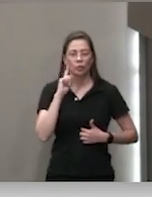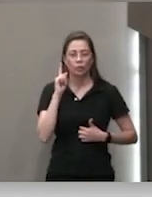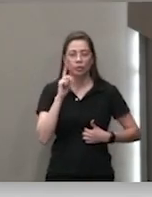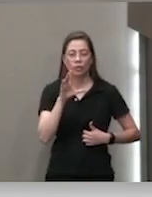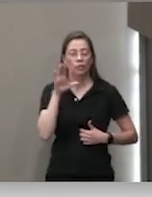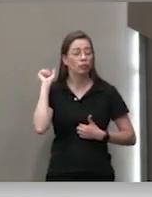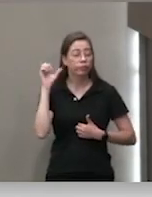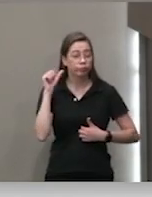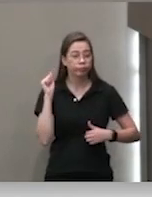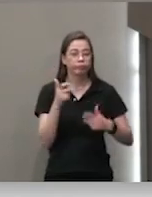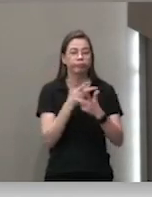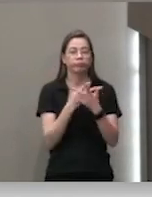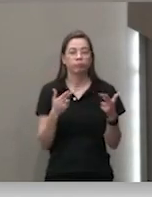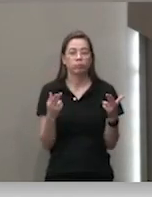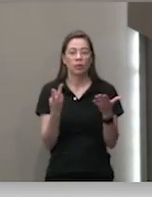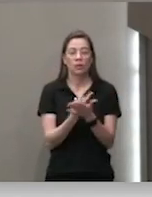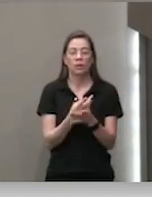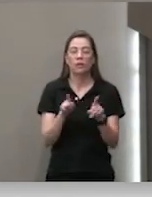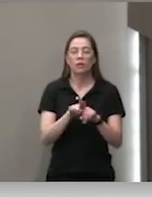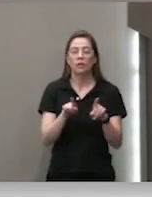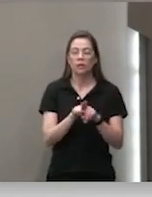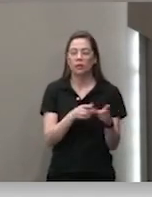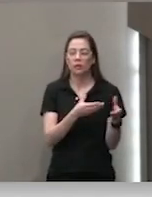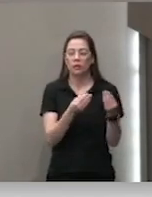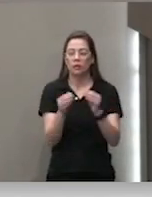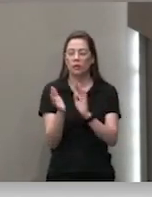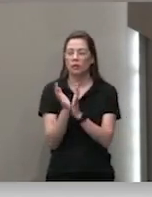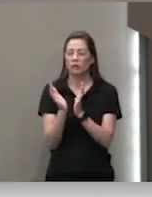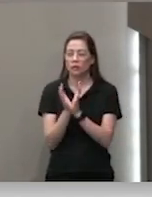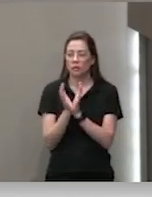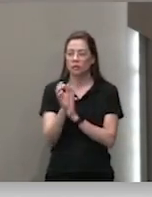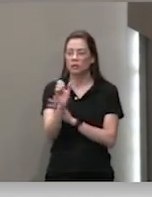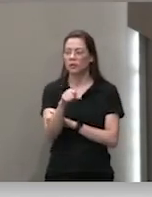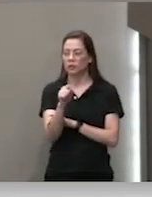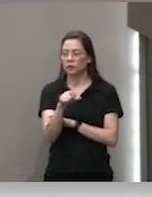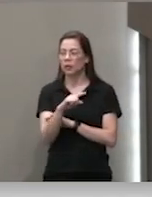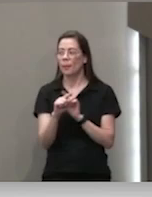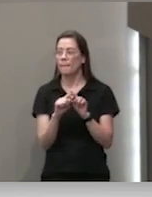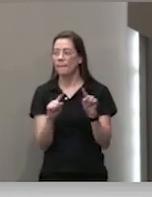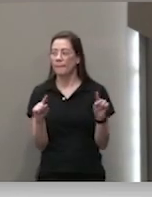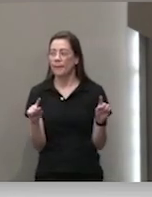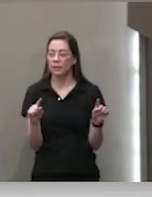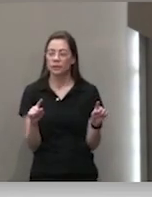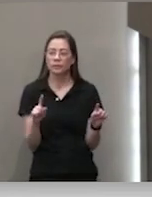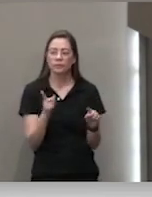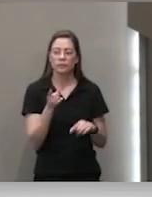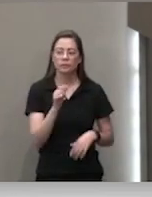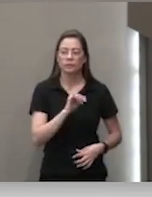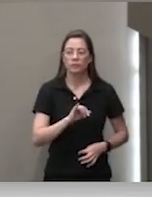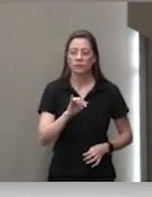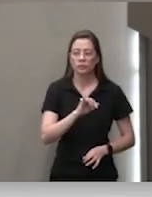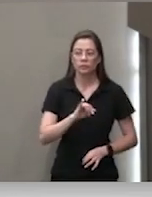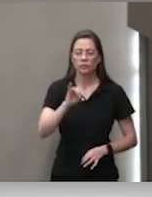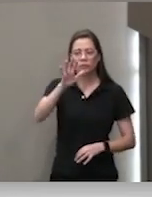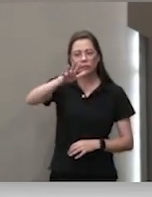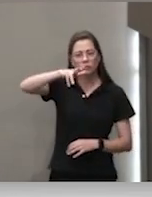vereador, rufa aí, e acontece com a maioria dos colegas, né? Mas é importante também analisarmos e olharmos com